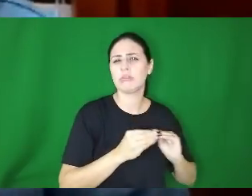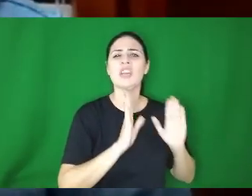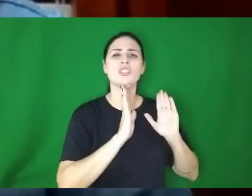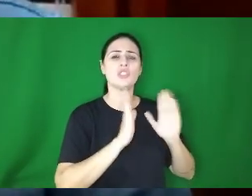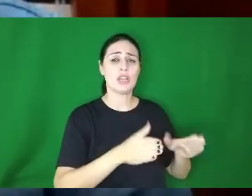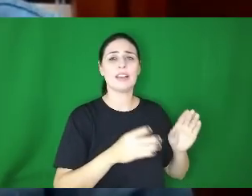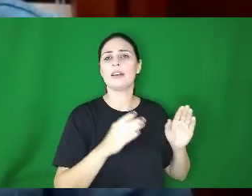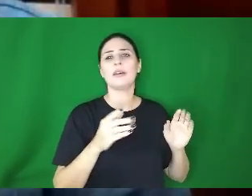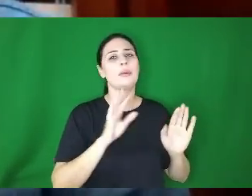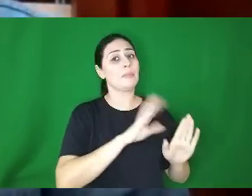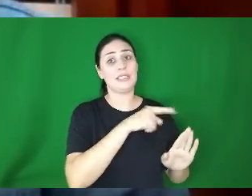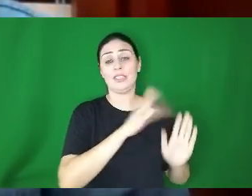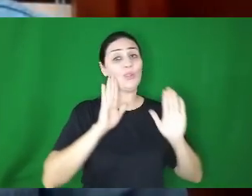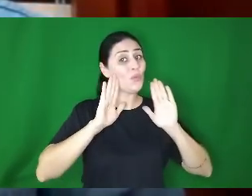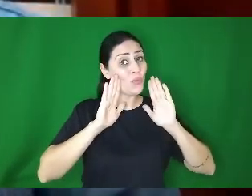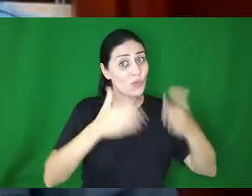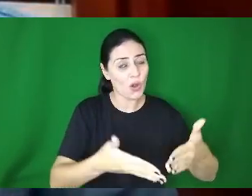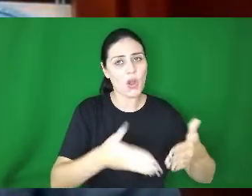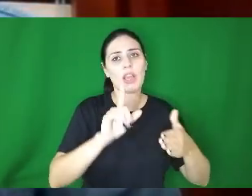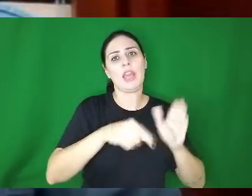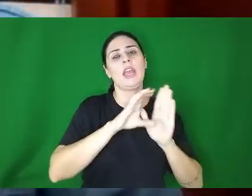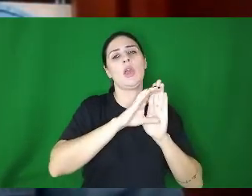Então, mas não dá para aliviar muito o coração.